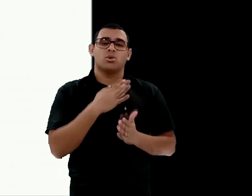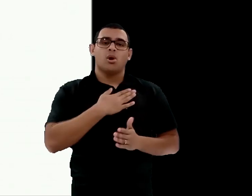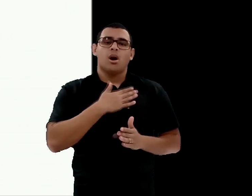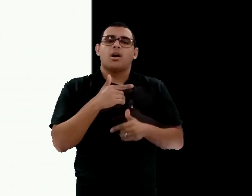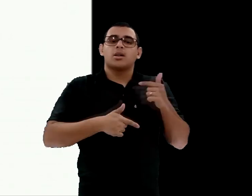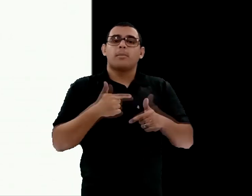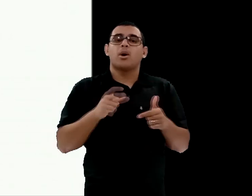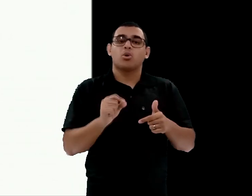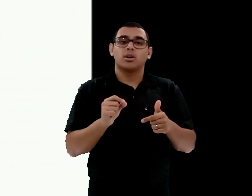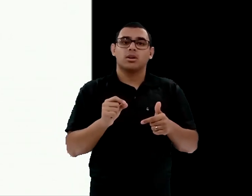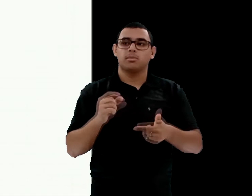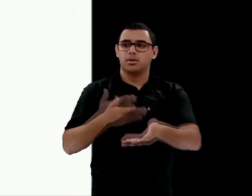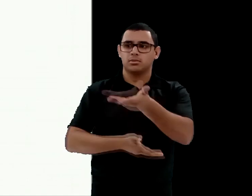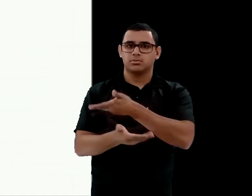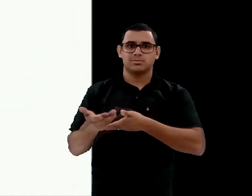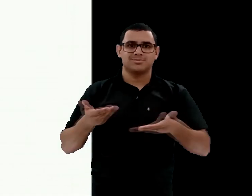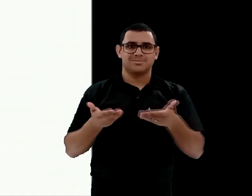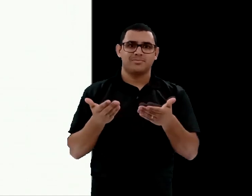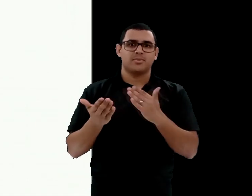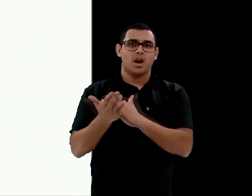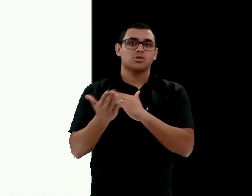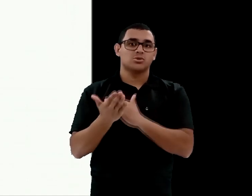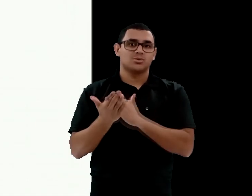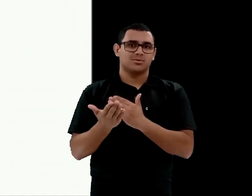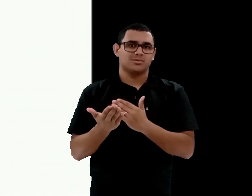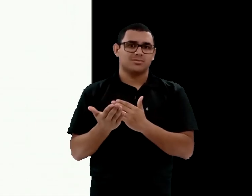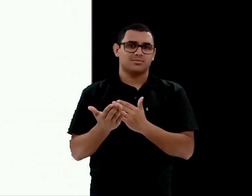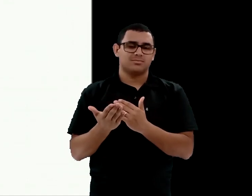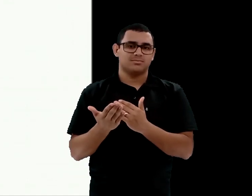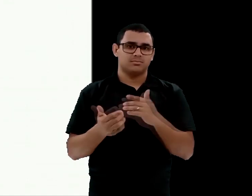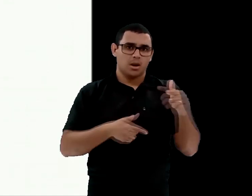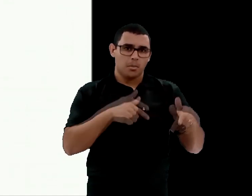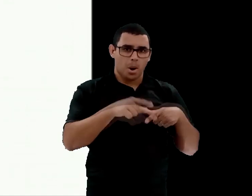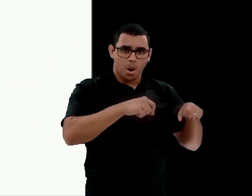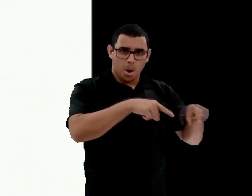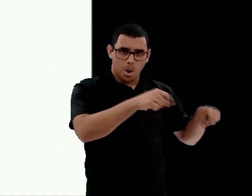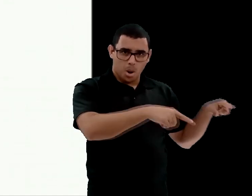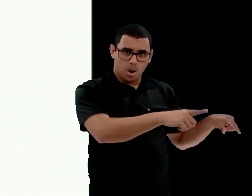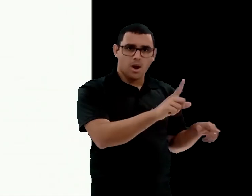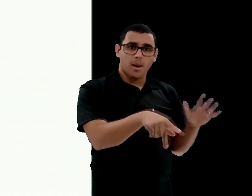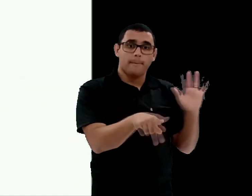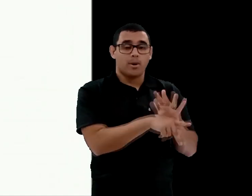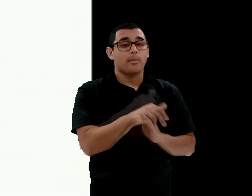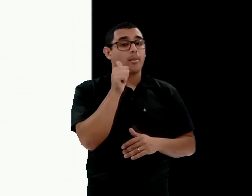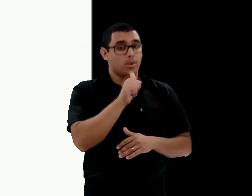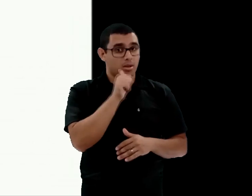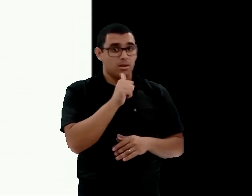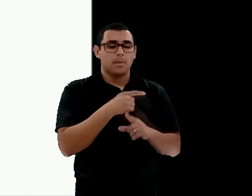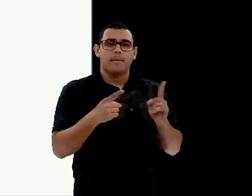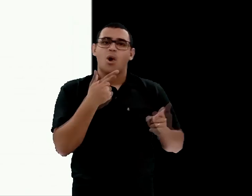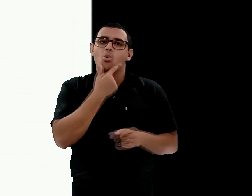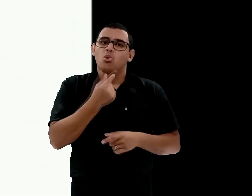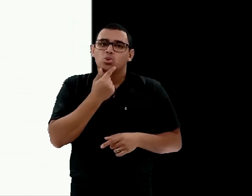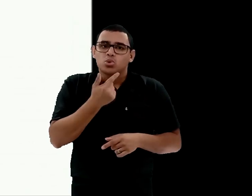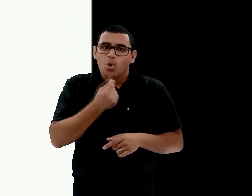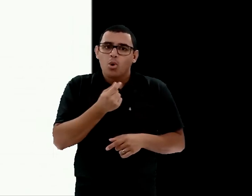para a gente ter uma ideia, entre os povos indígenas, quem praticava a agricultura eram as mulheres. Os homens também tinham